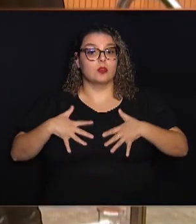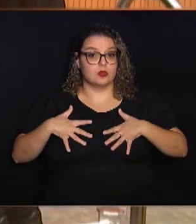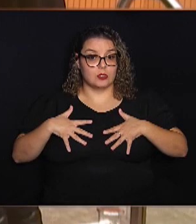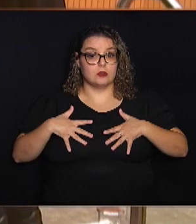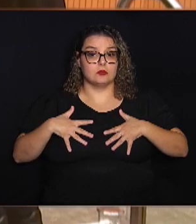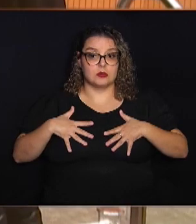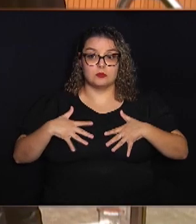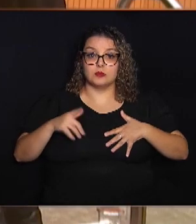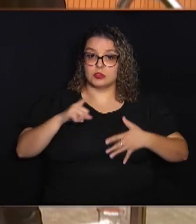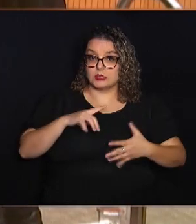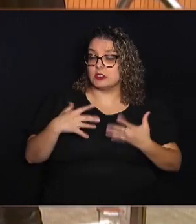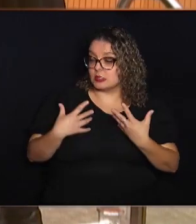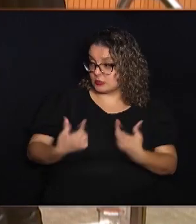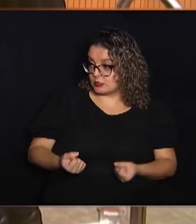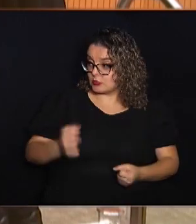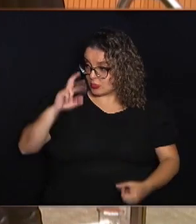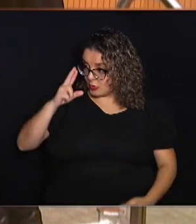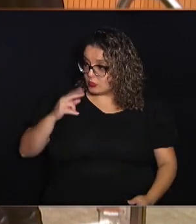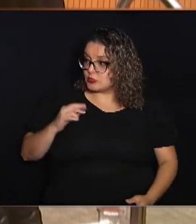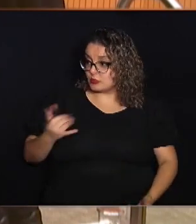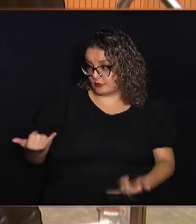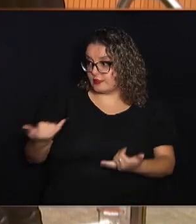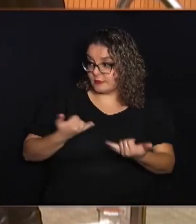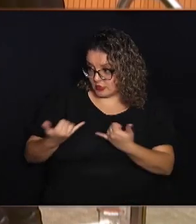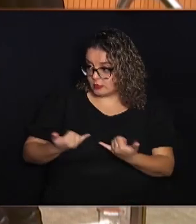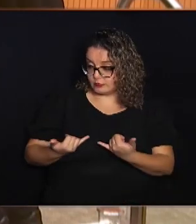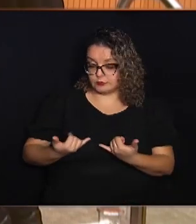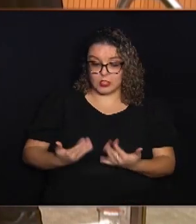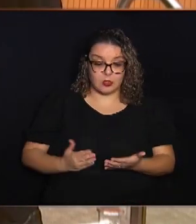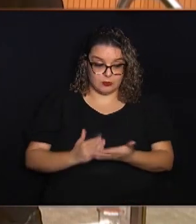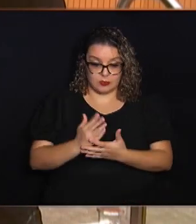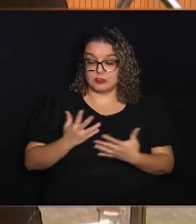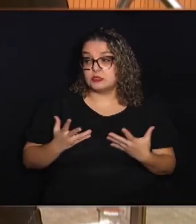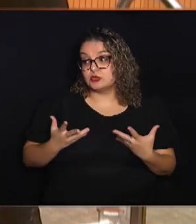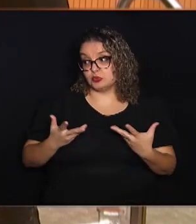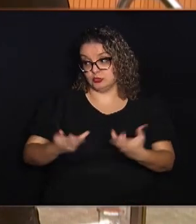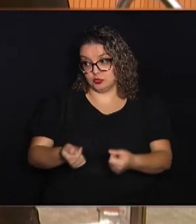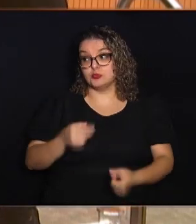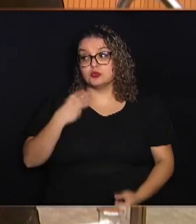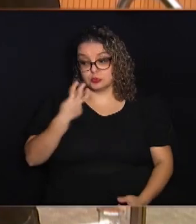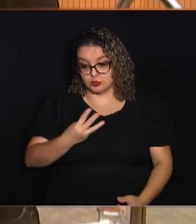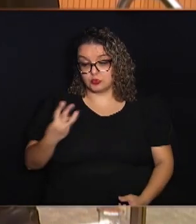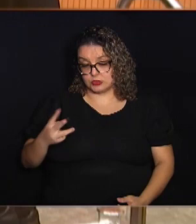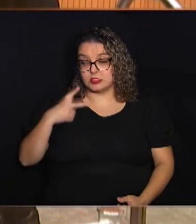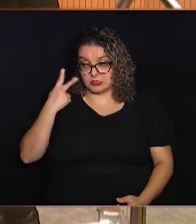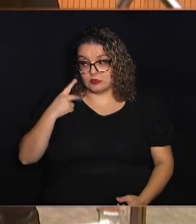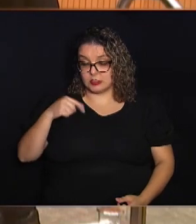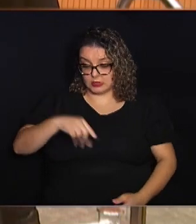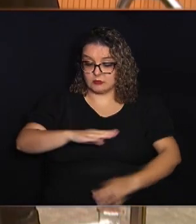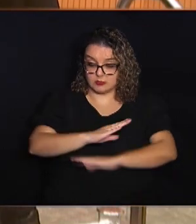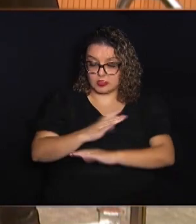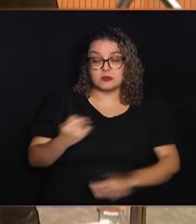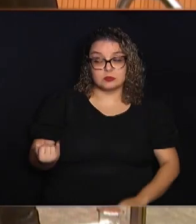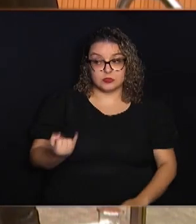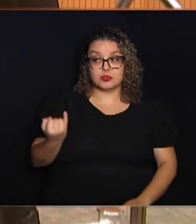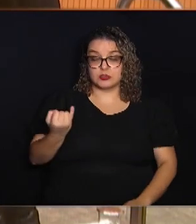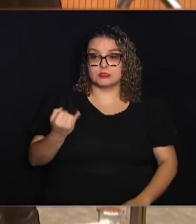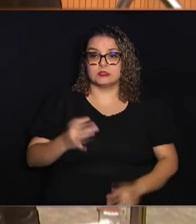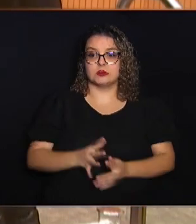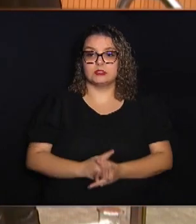ter recebido, como o senhor me falou, a aprovação unânime, né, de todos os vereadores dessa atuante Casa de